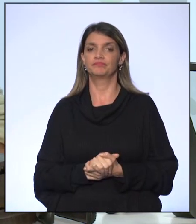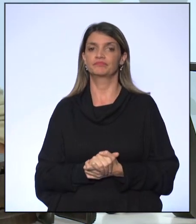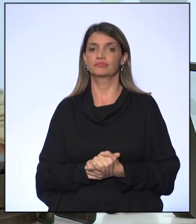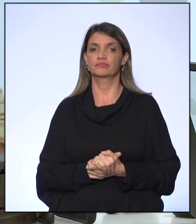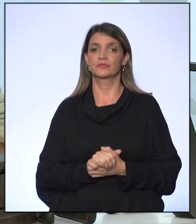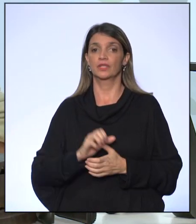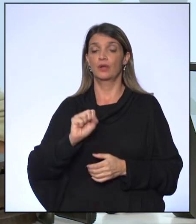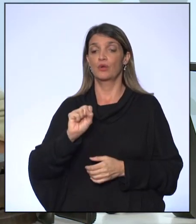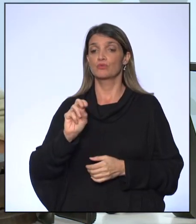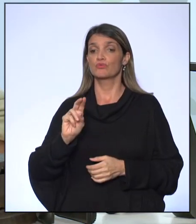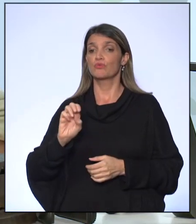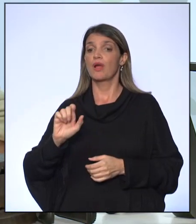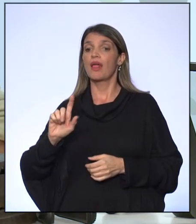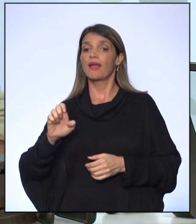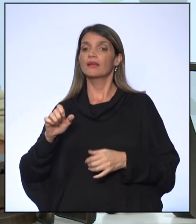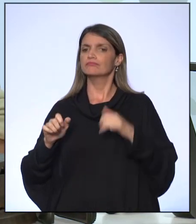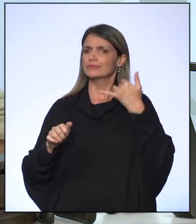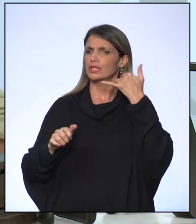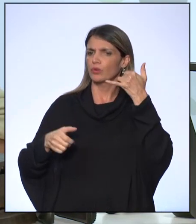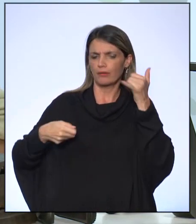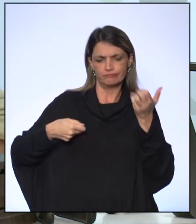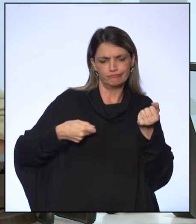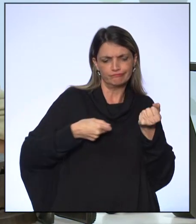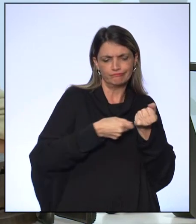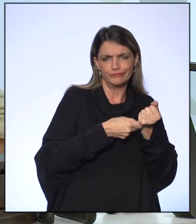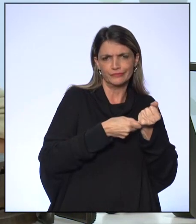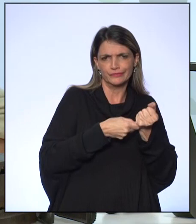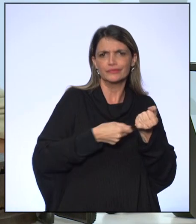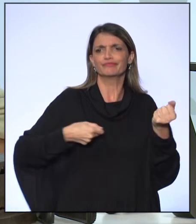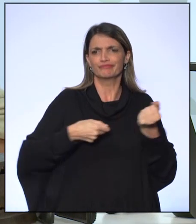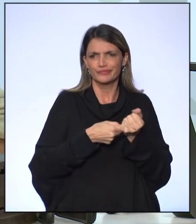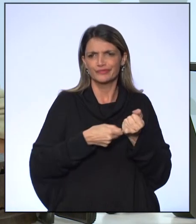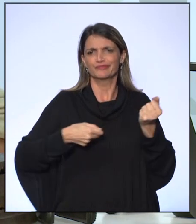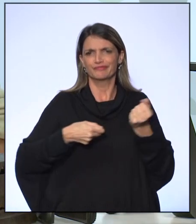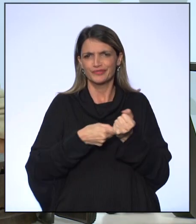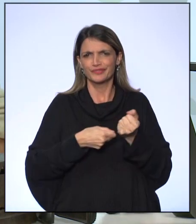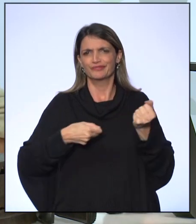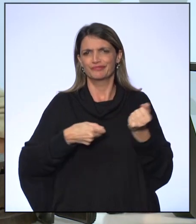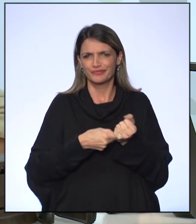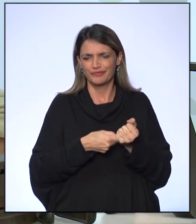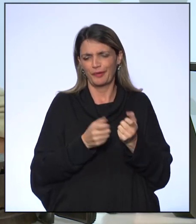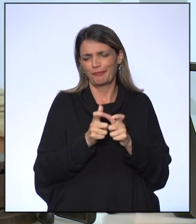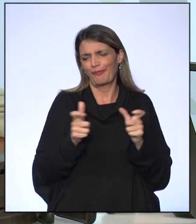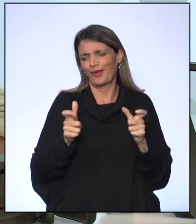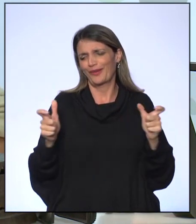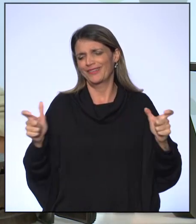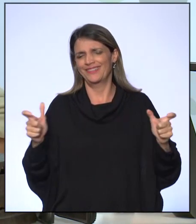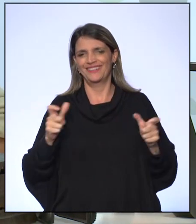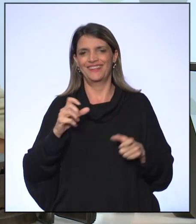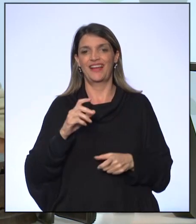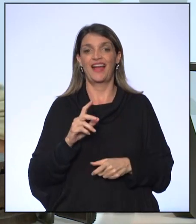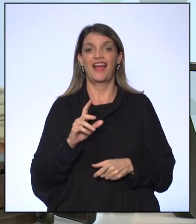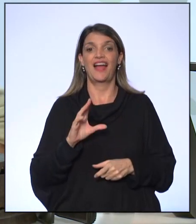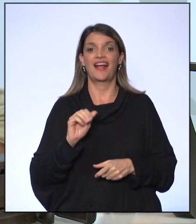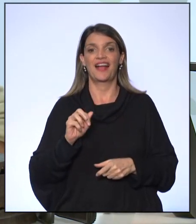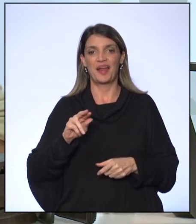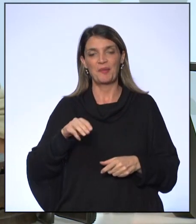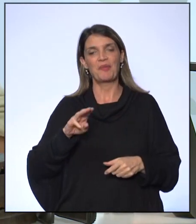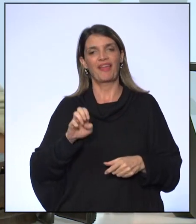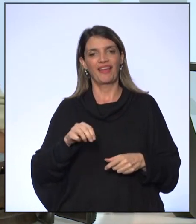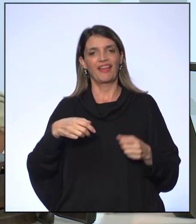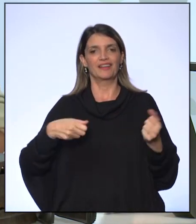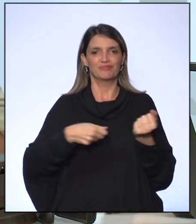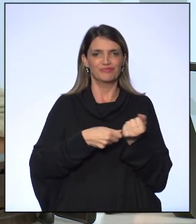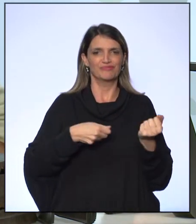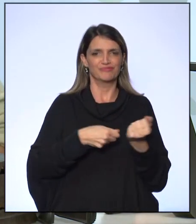Carreguei o celular. O Israel, né? Carreguei o celular, fiz exercício físico. A Carmen também, né? Carreguei o celular, li